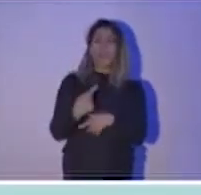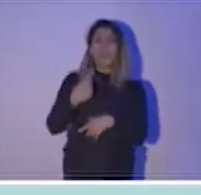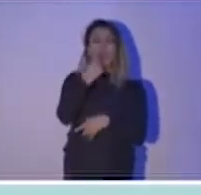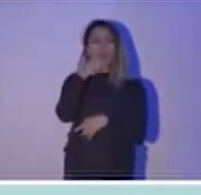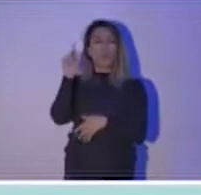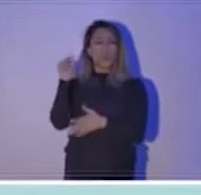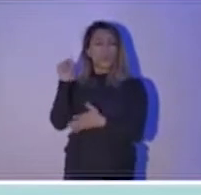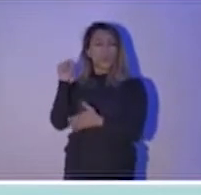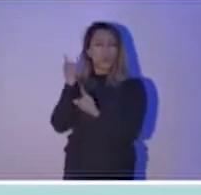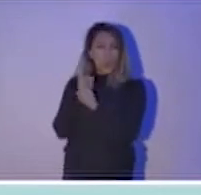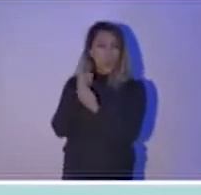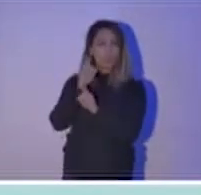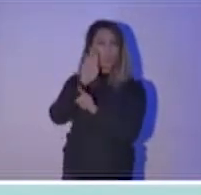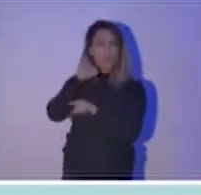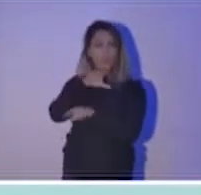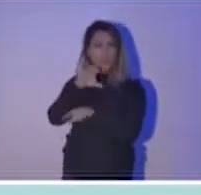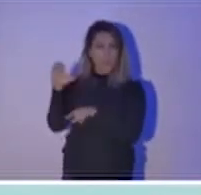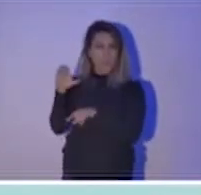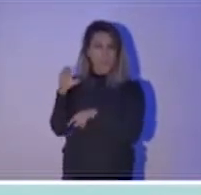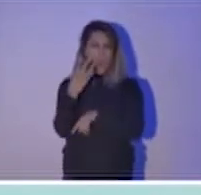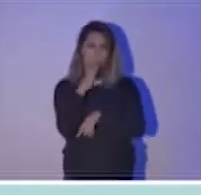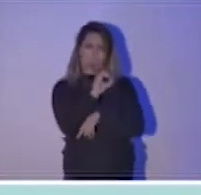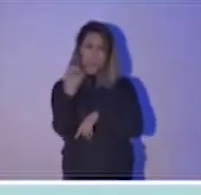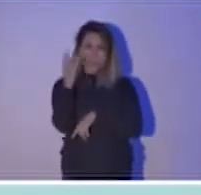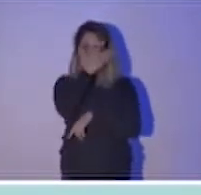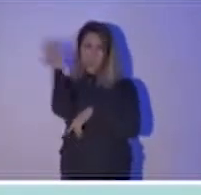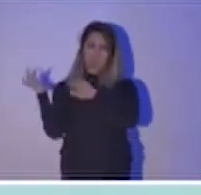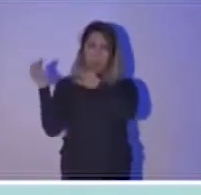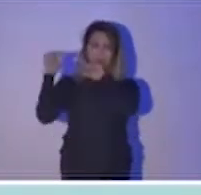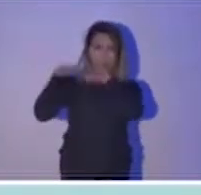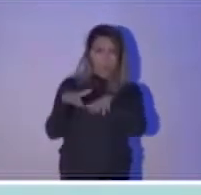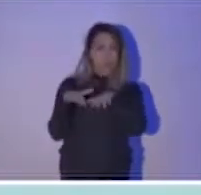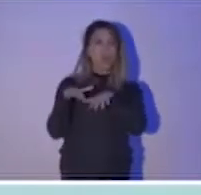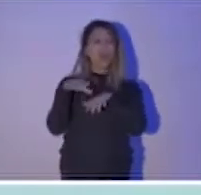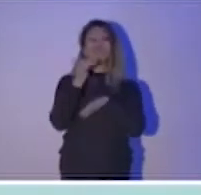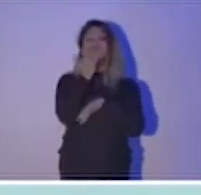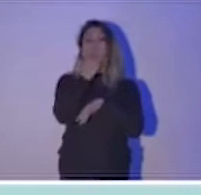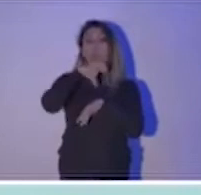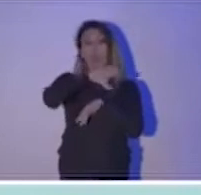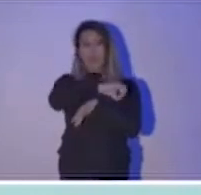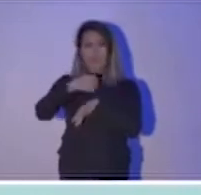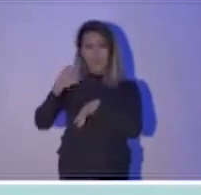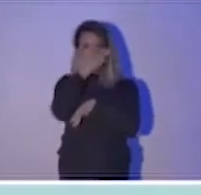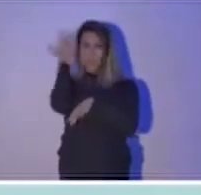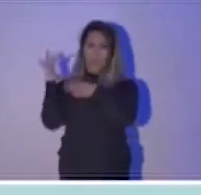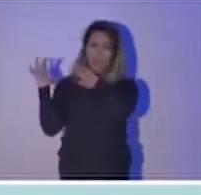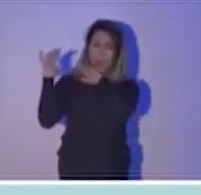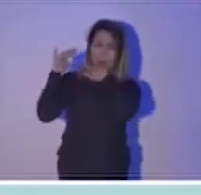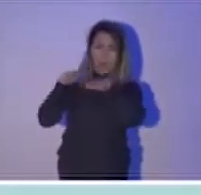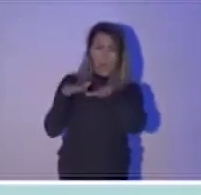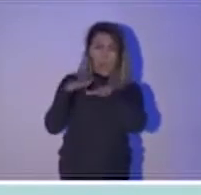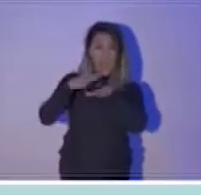do PRO-BNCC, 900 pessoas no auditório, e as pessoas estavam tão empoderadas, elas estavam tão